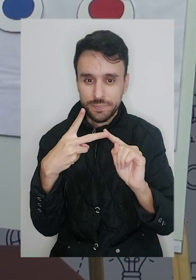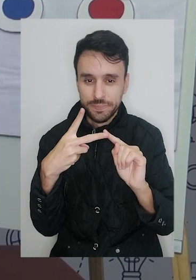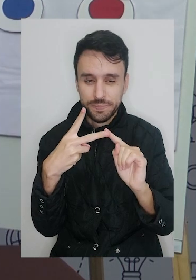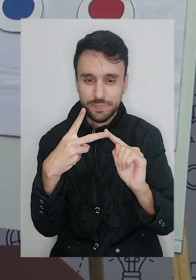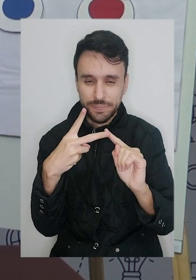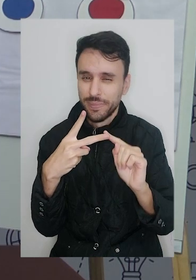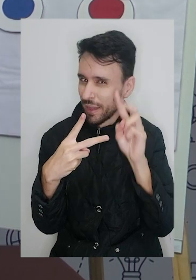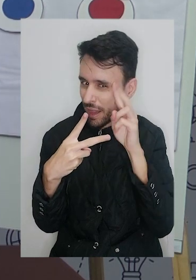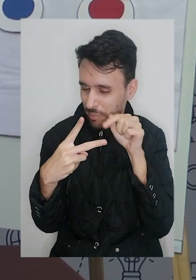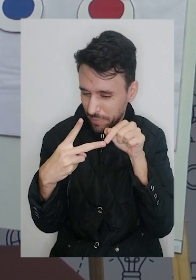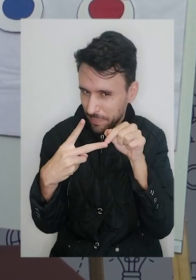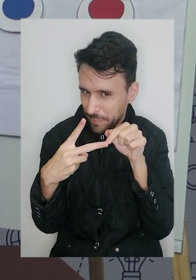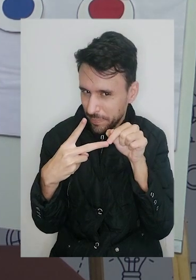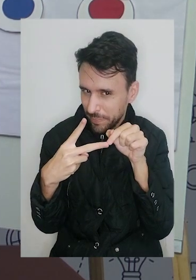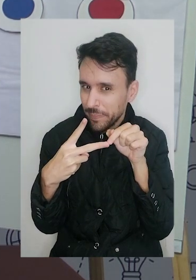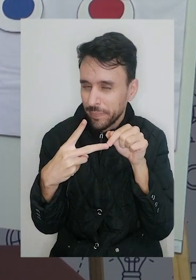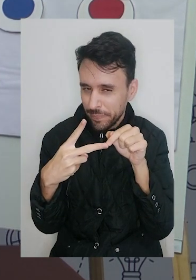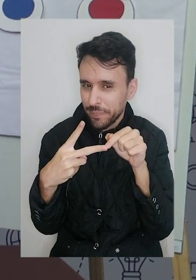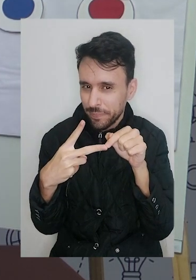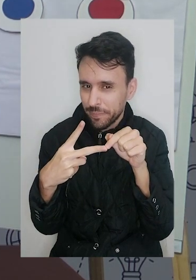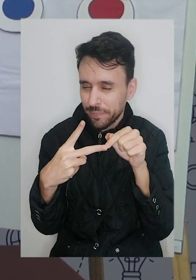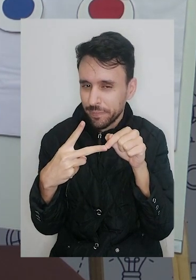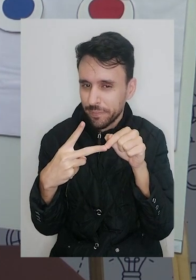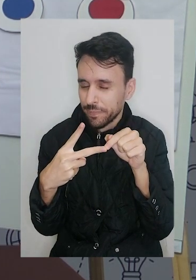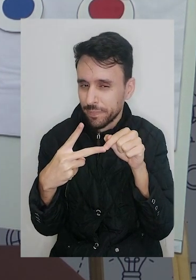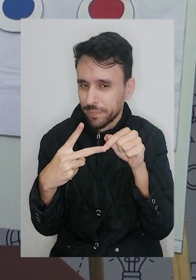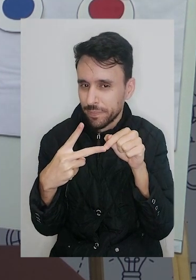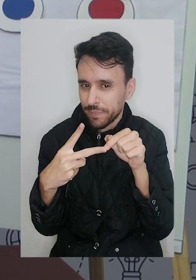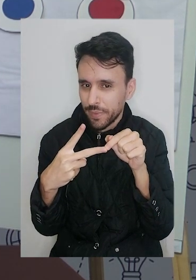Este aqui, você lembra? É o termômetro